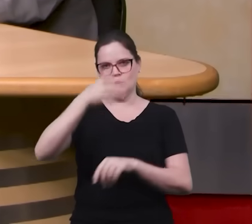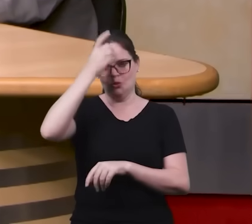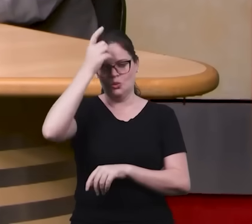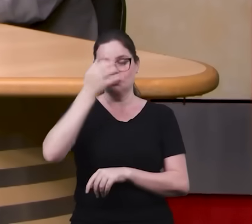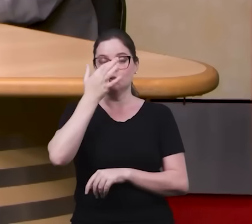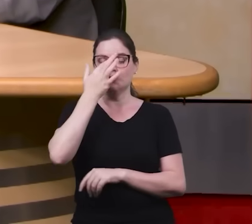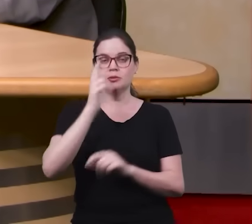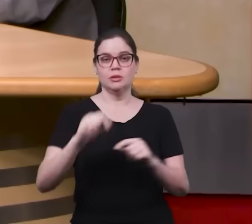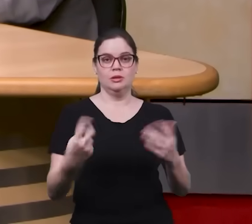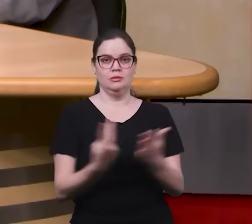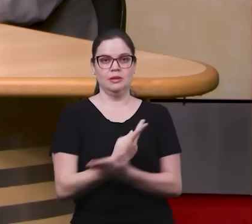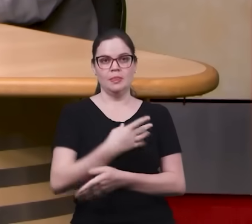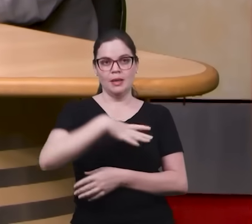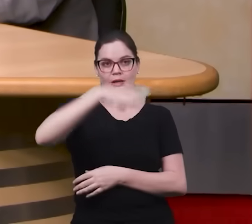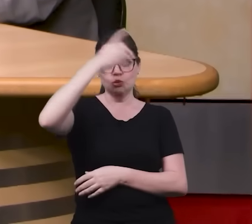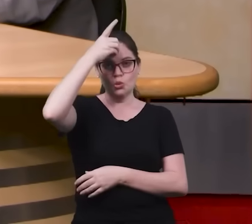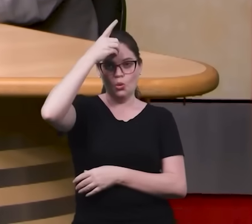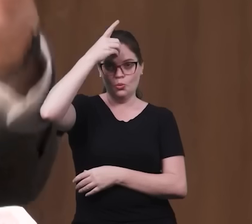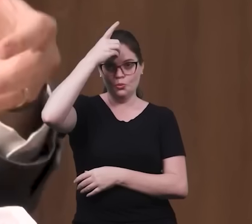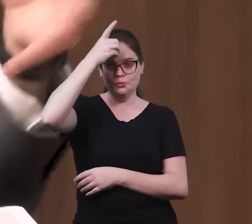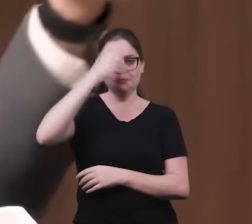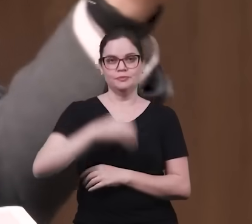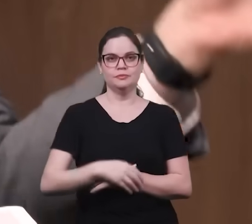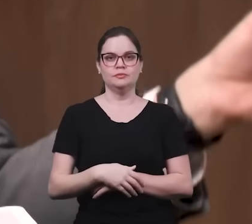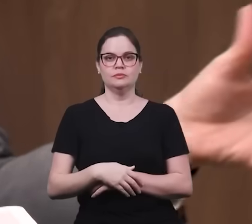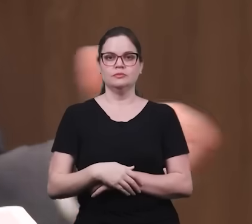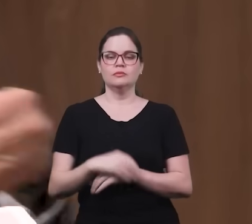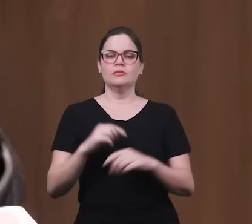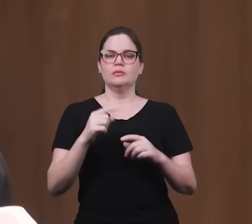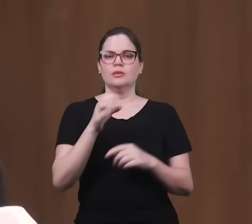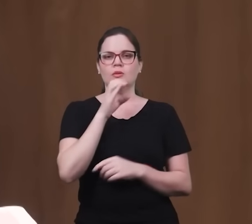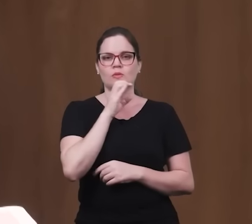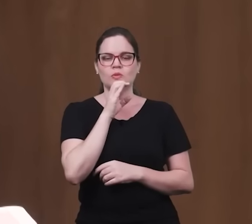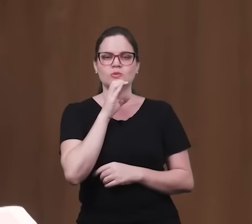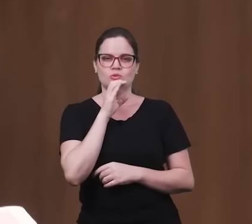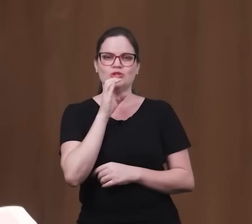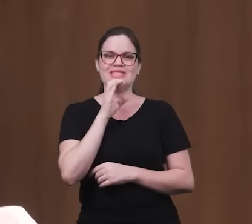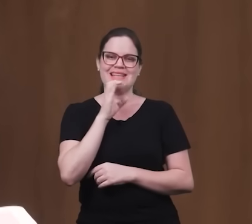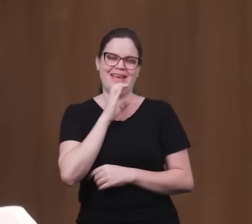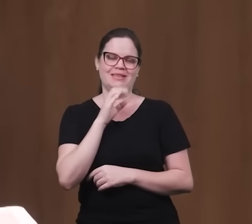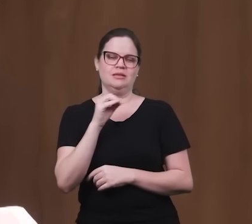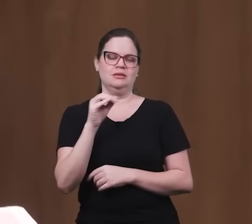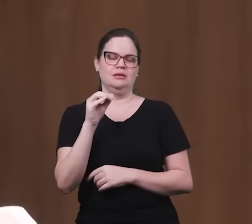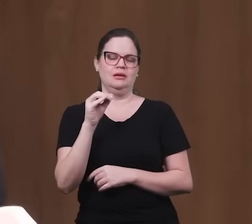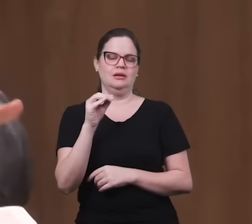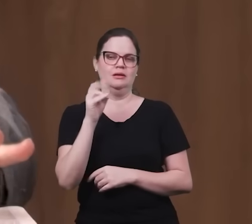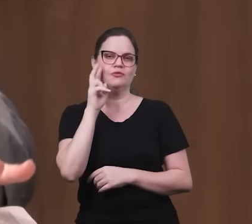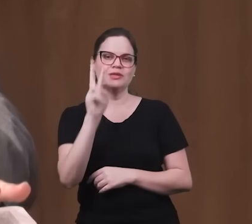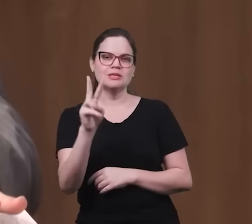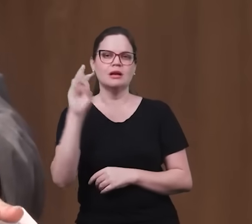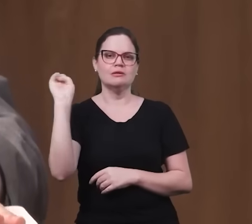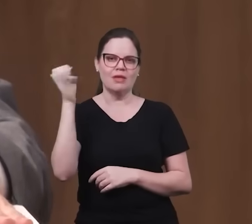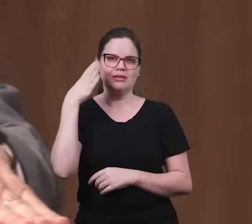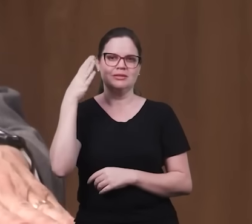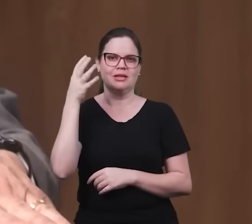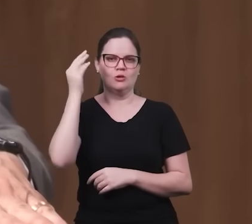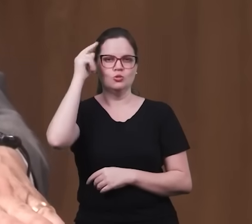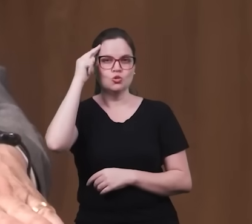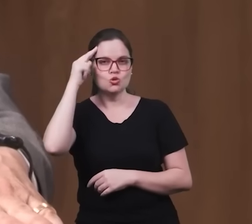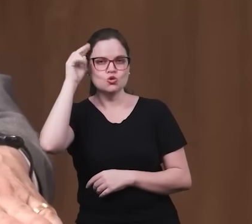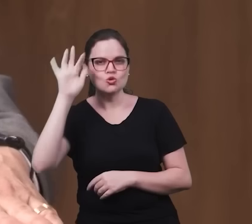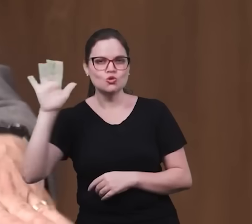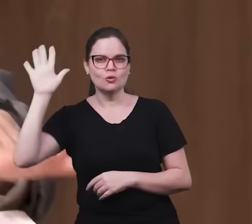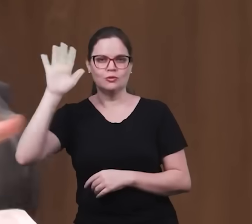na verdade o dom espiritual, a visão, a revelação, o sonho, claro que a palavra